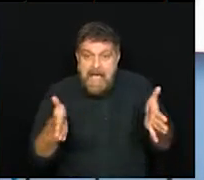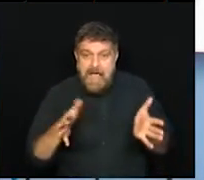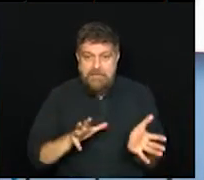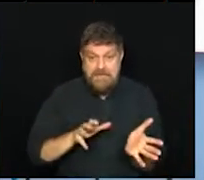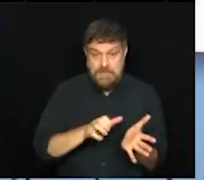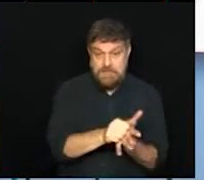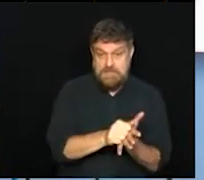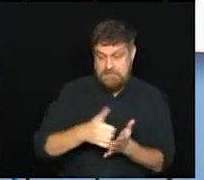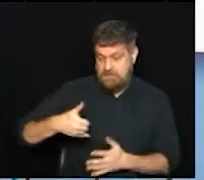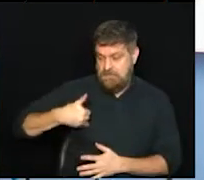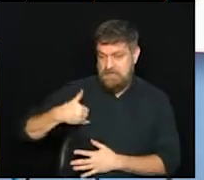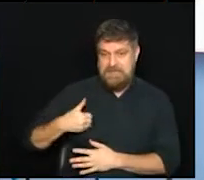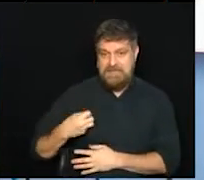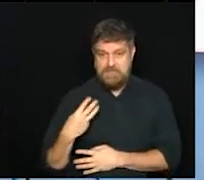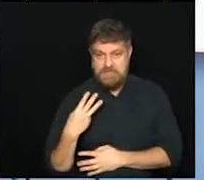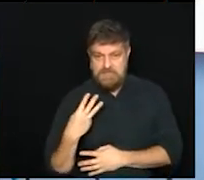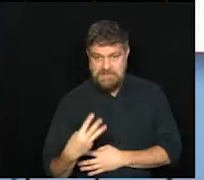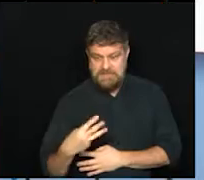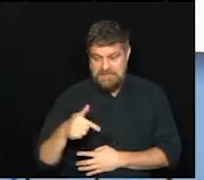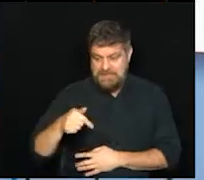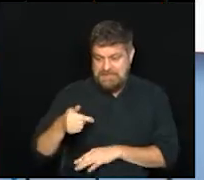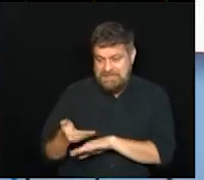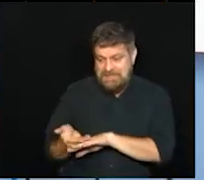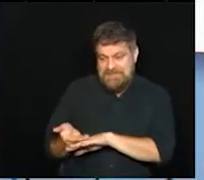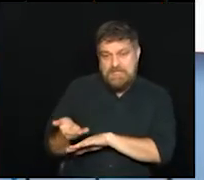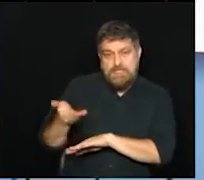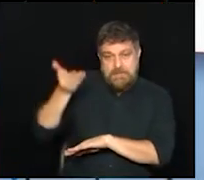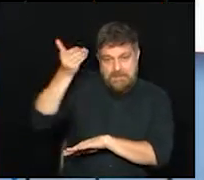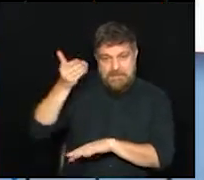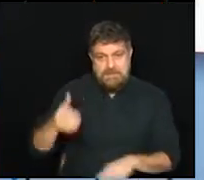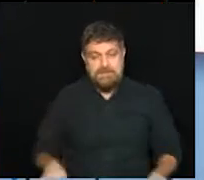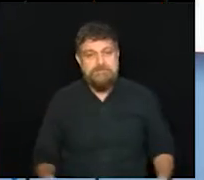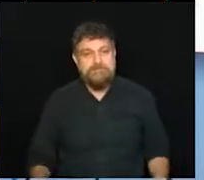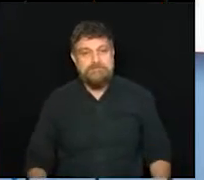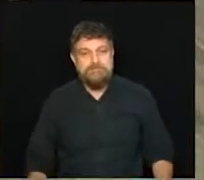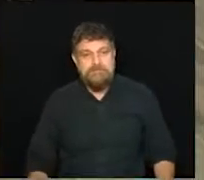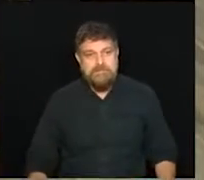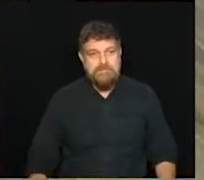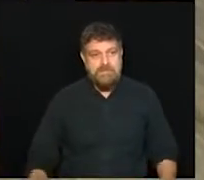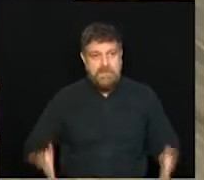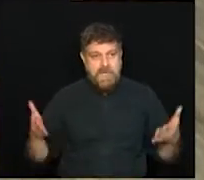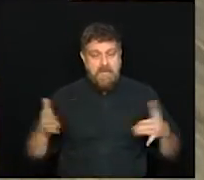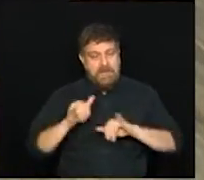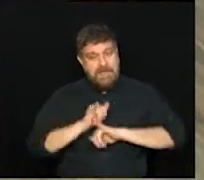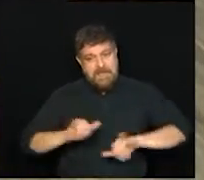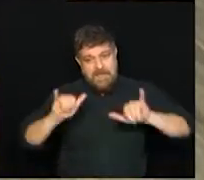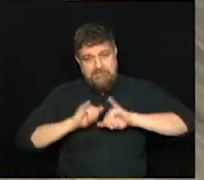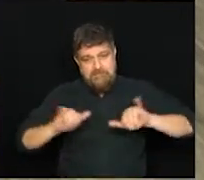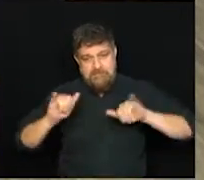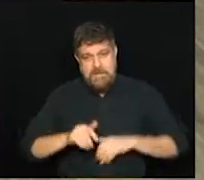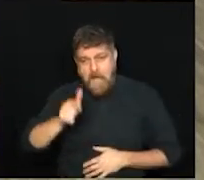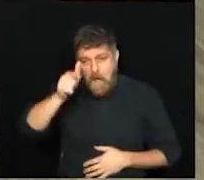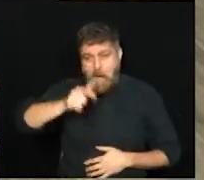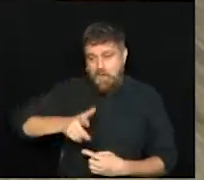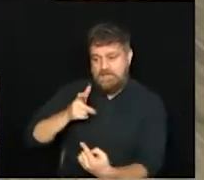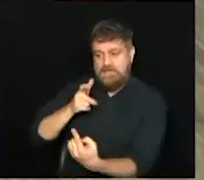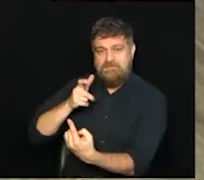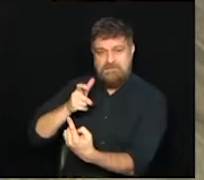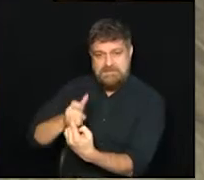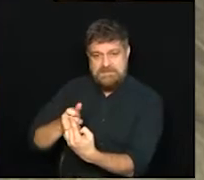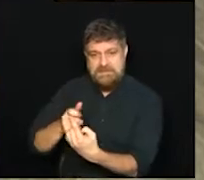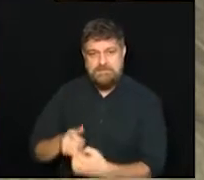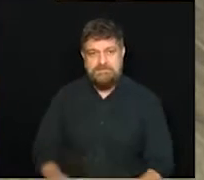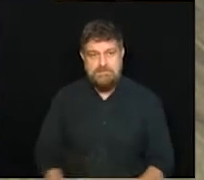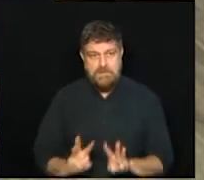começa o agendamento das pessoas com idade acima de 37 anos. Vamos falar agora sobre uma outra vacinação. O